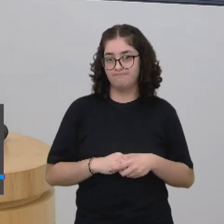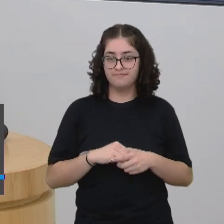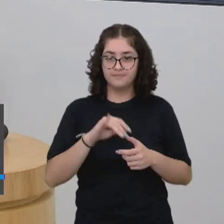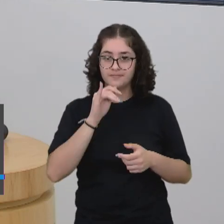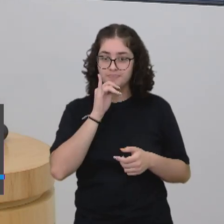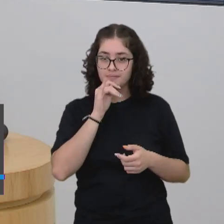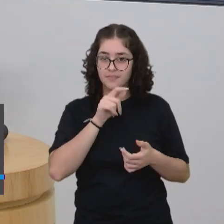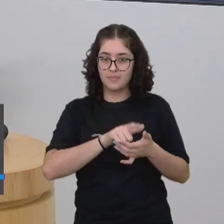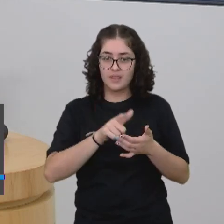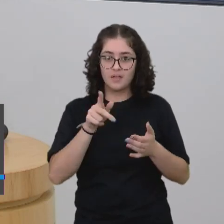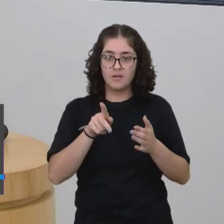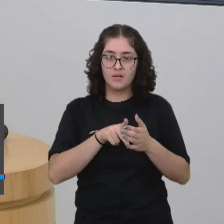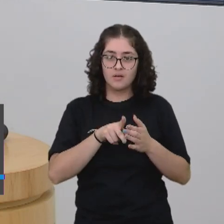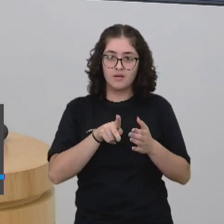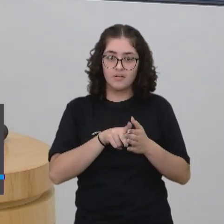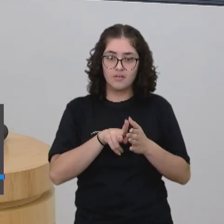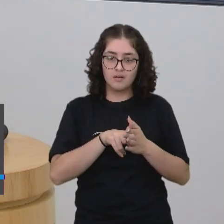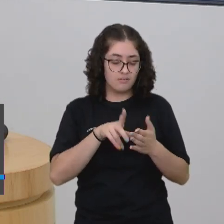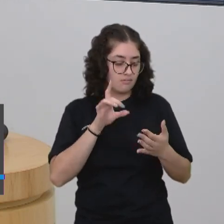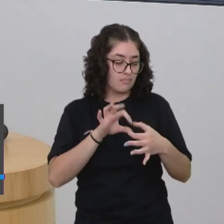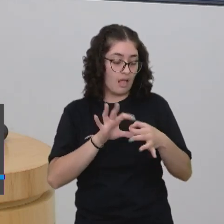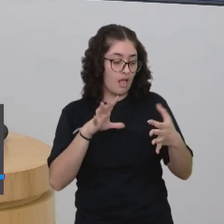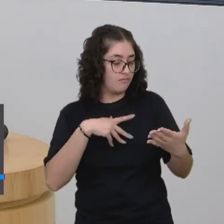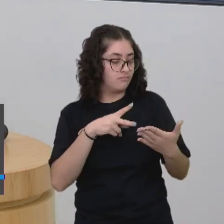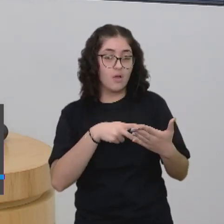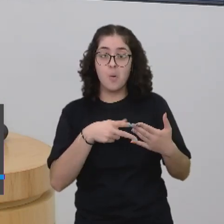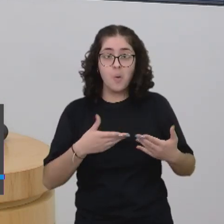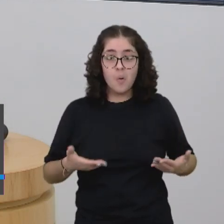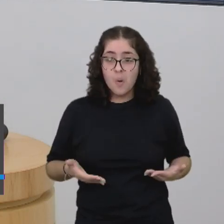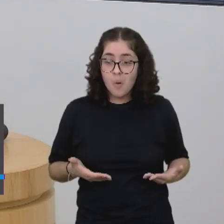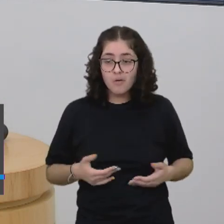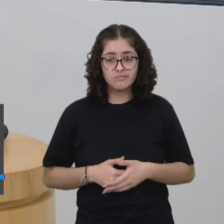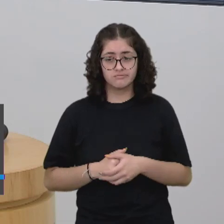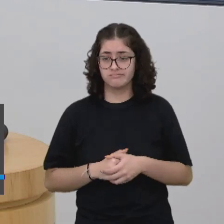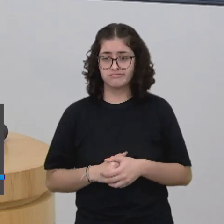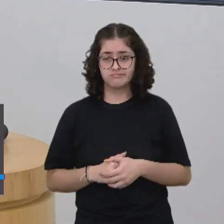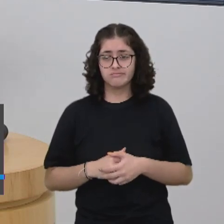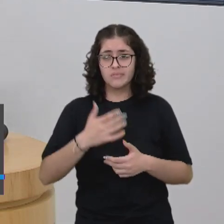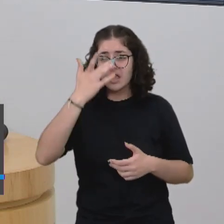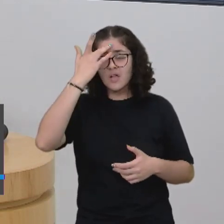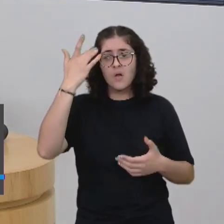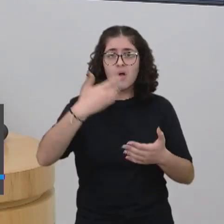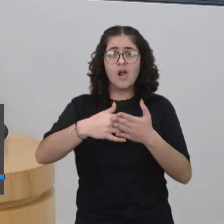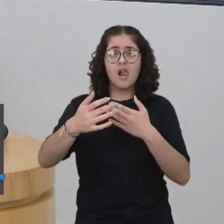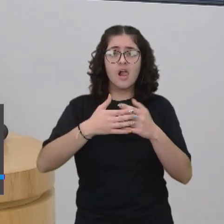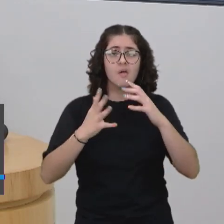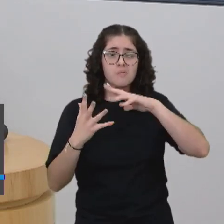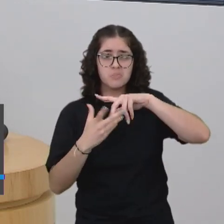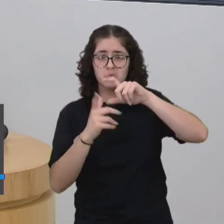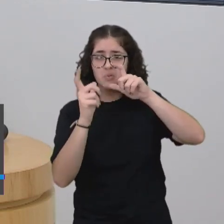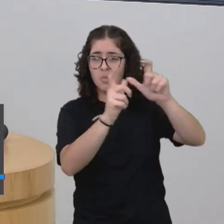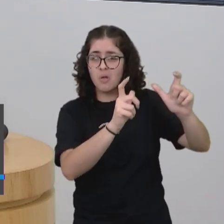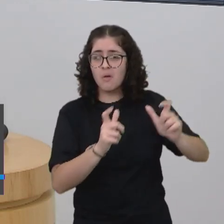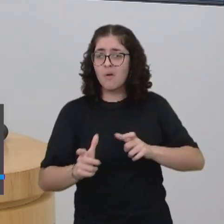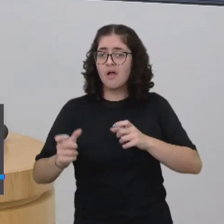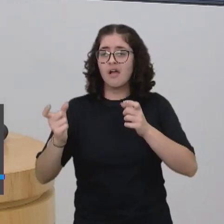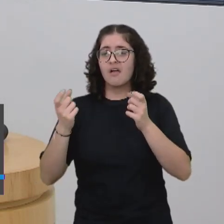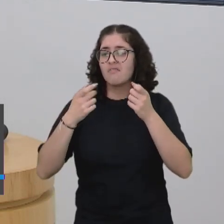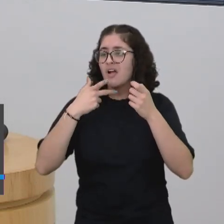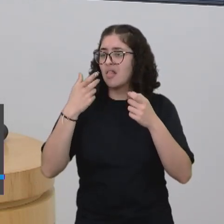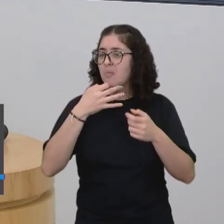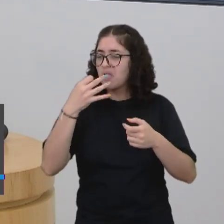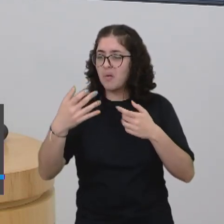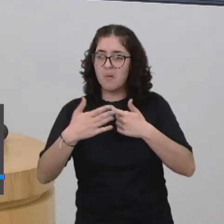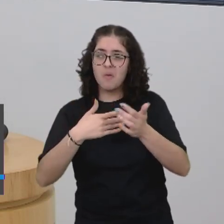em físico, em papel, tinha disponível. Hoje não, eu consigo ouvir pessoas de todos os lugares do mundo falando o que elas quiserem. Eu